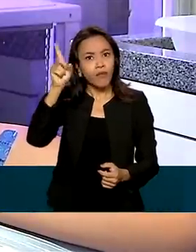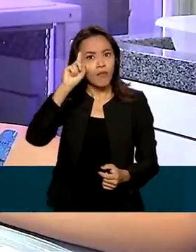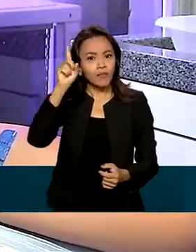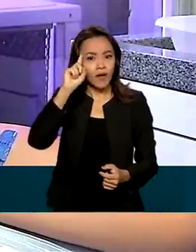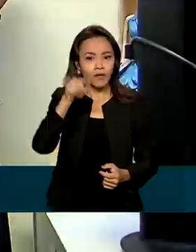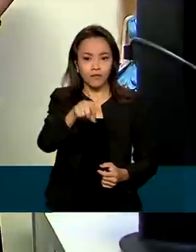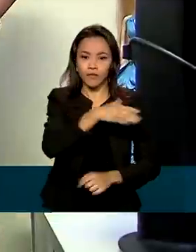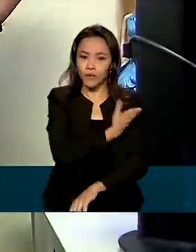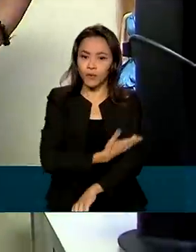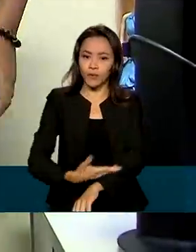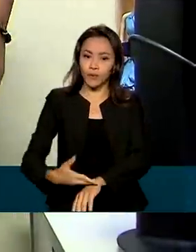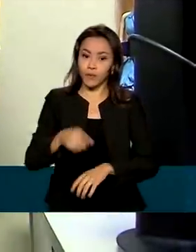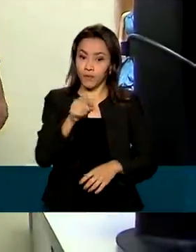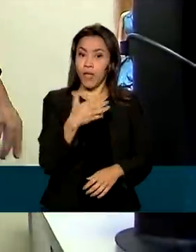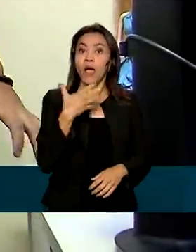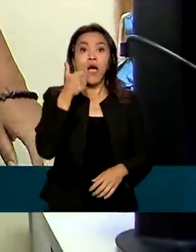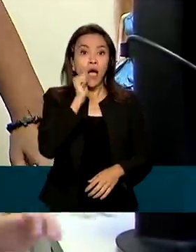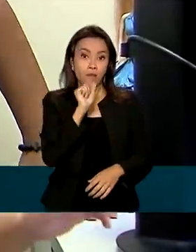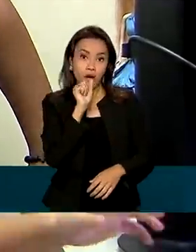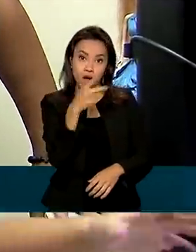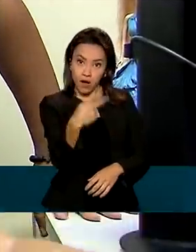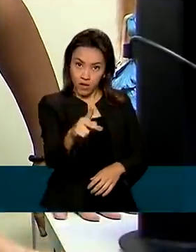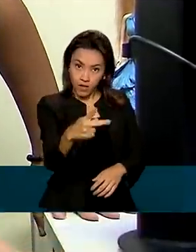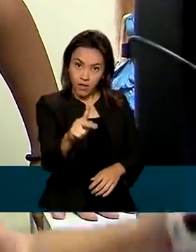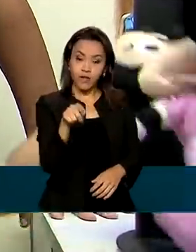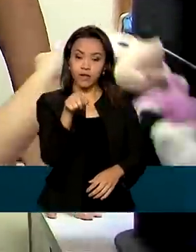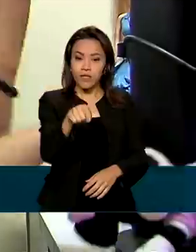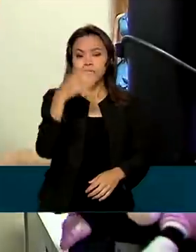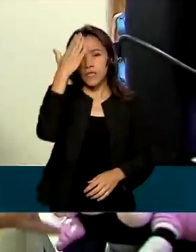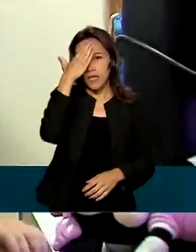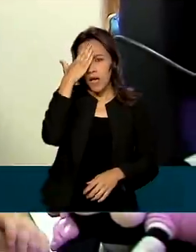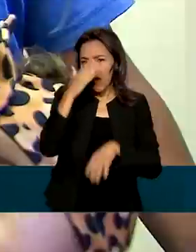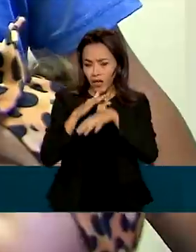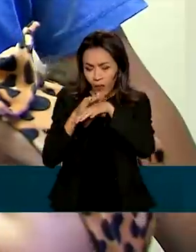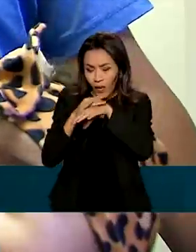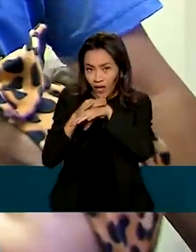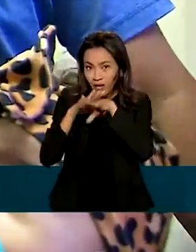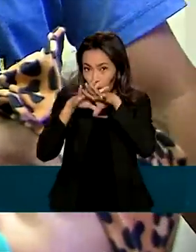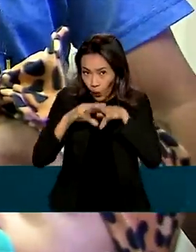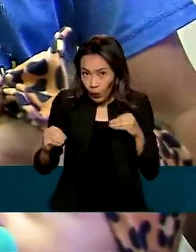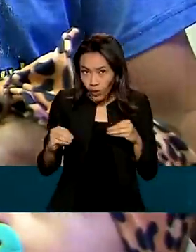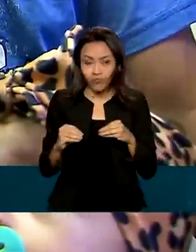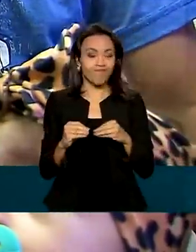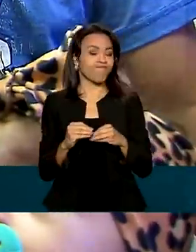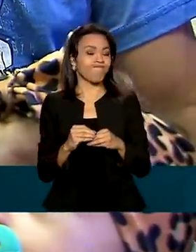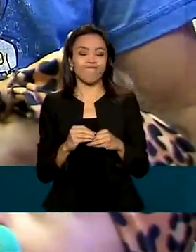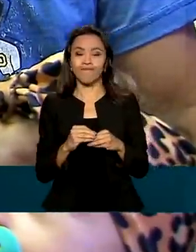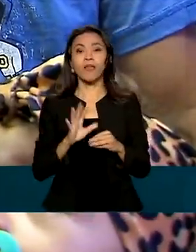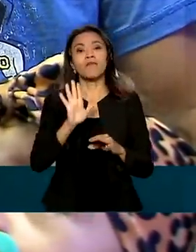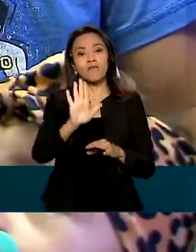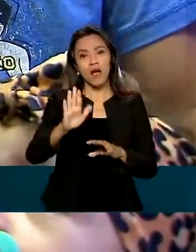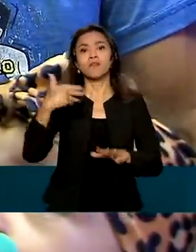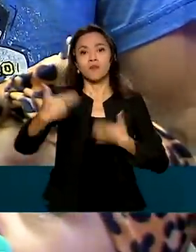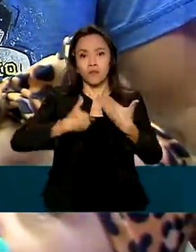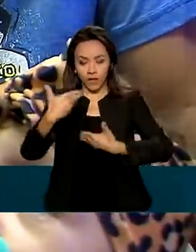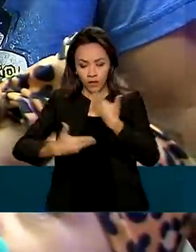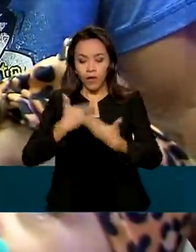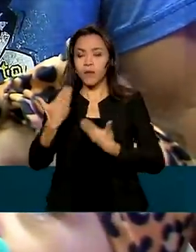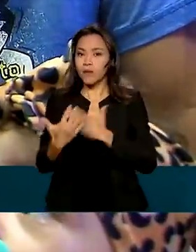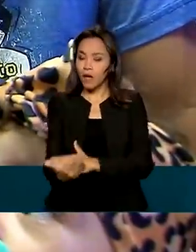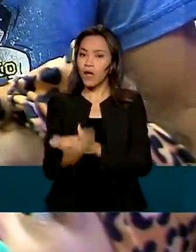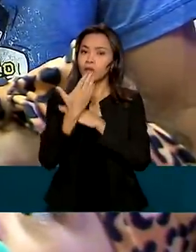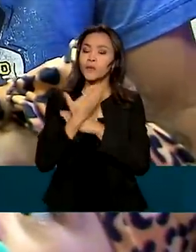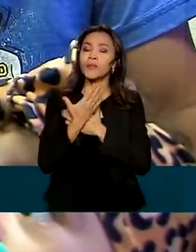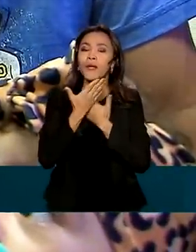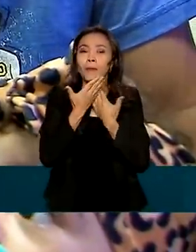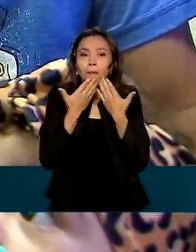ajuda, igualzinho. A mãe dos pequenos sabe que a doença não tem cura, mas diz que o tratamento ajuda a melhorar a qualidade de